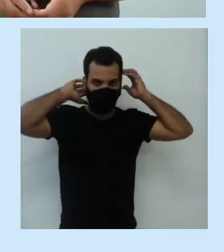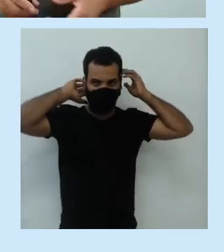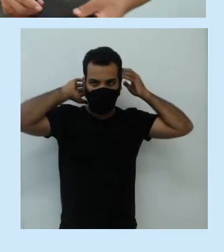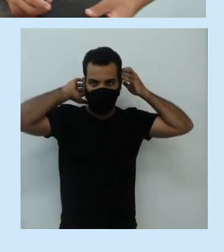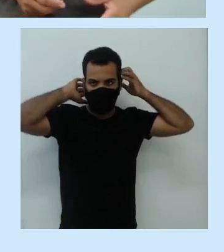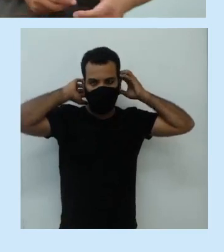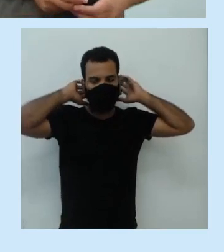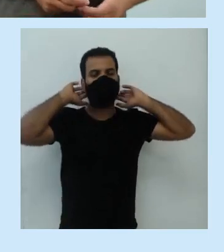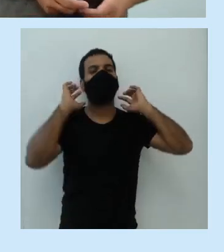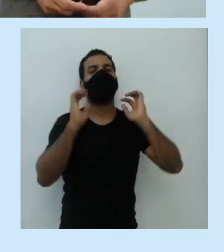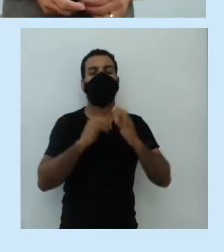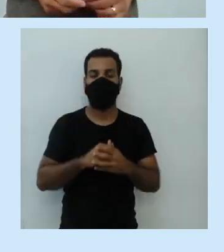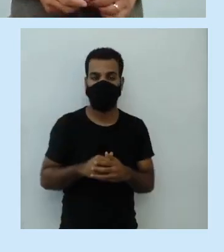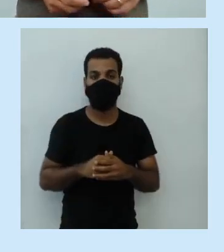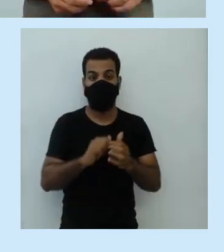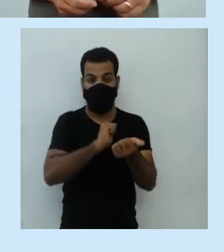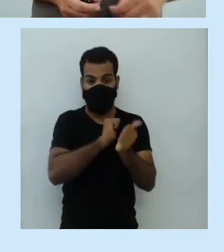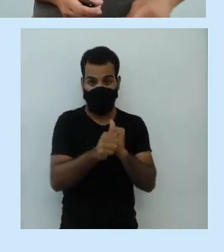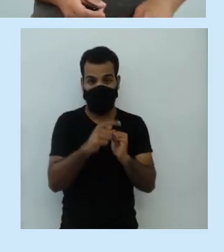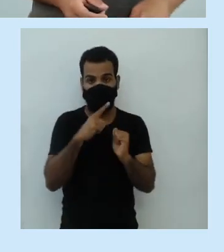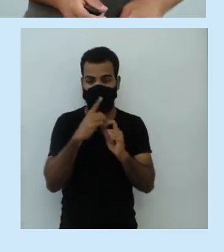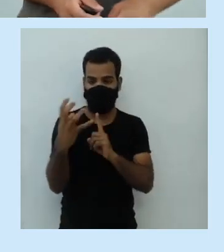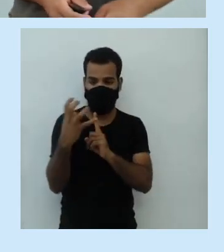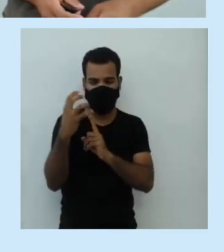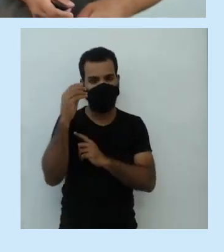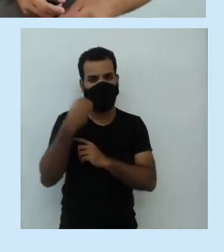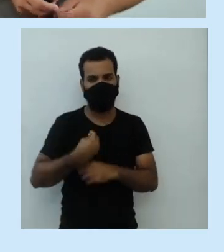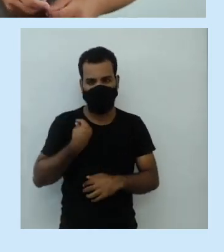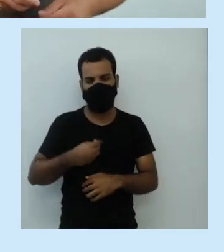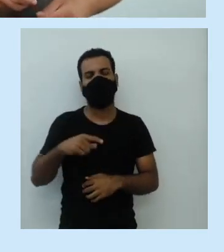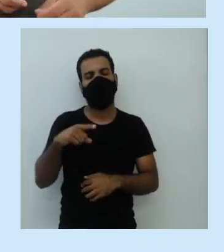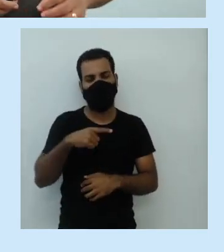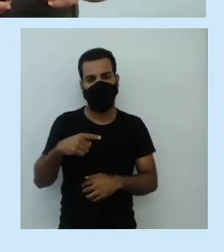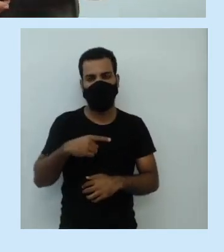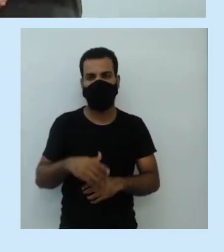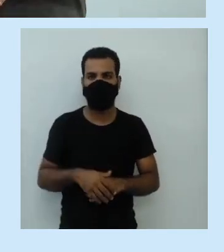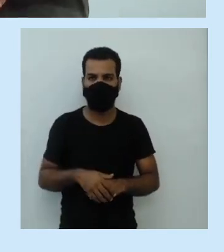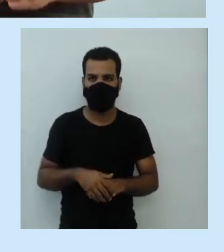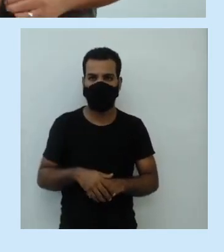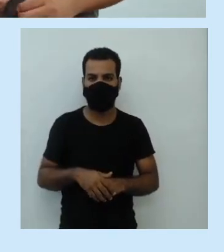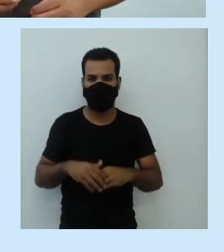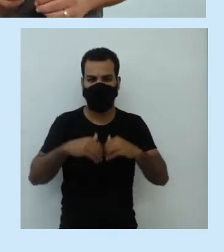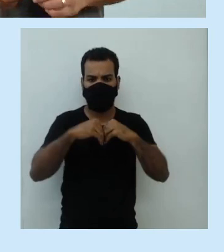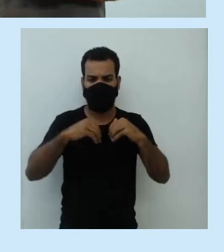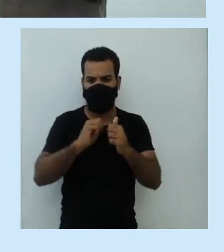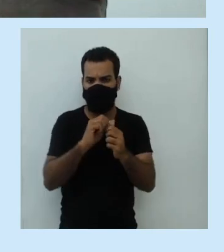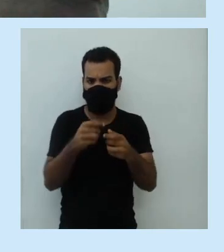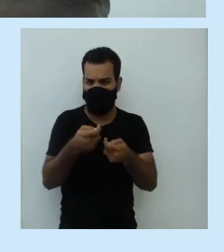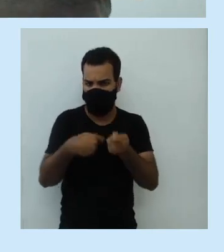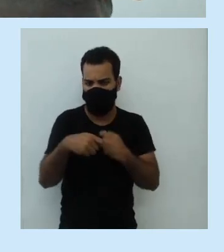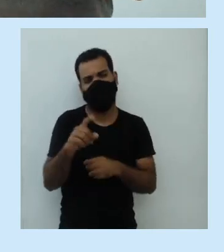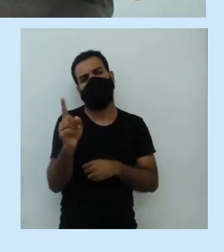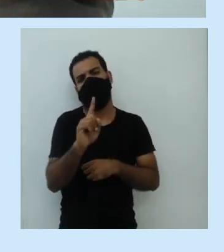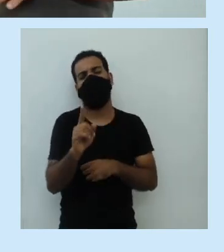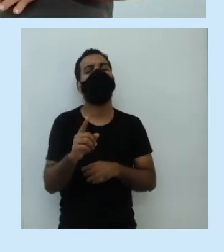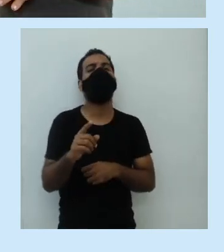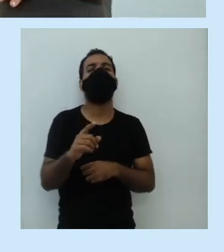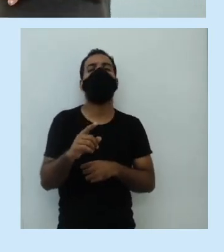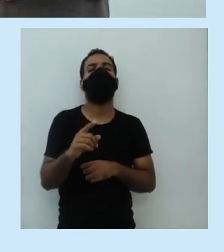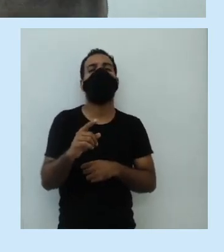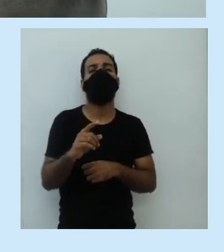na vida das pessoas e não podem ser vistos isoladamente como apenas uma questão econômica, não. A